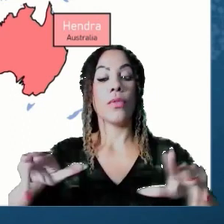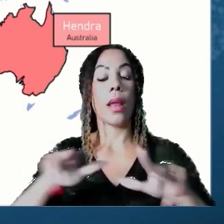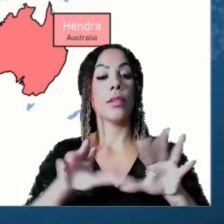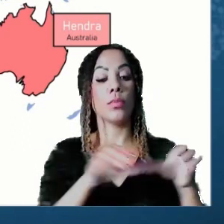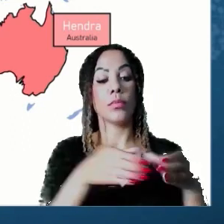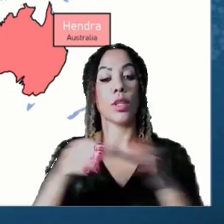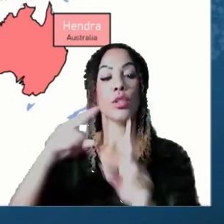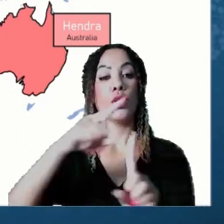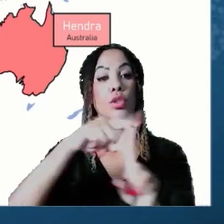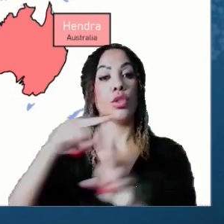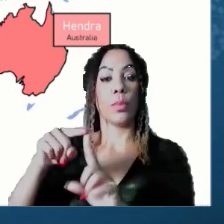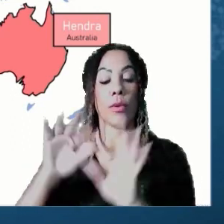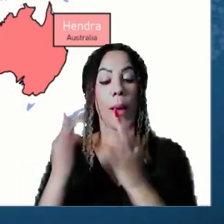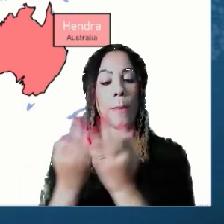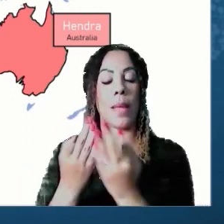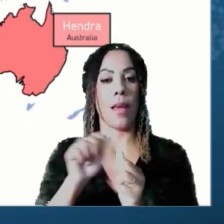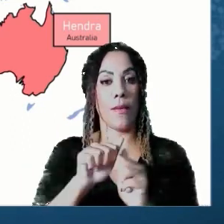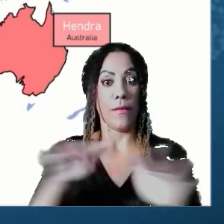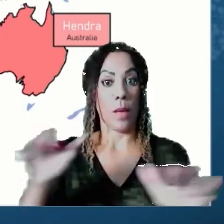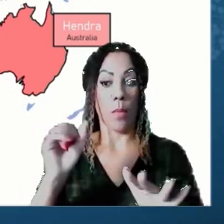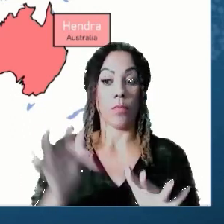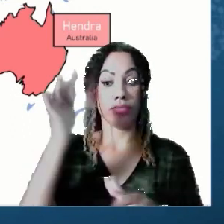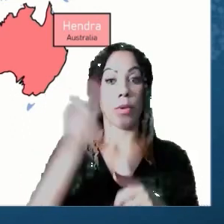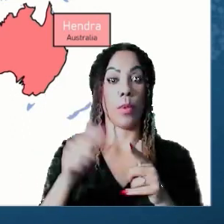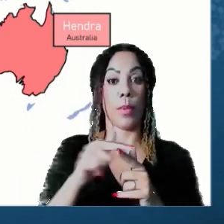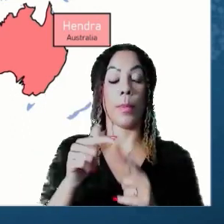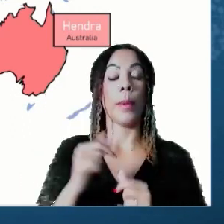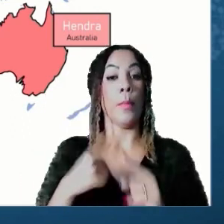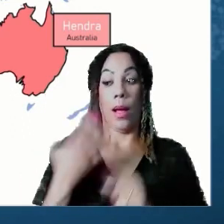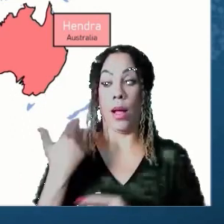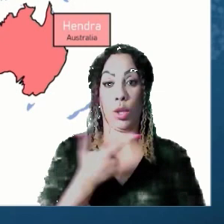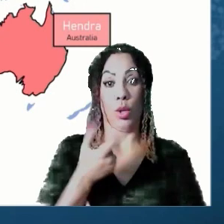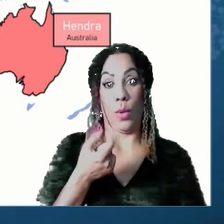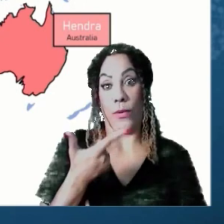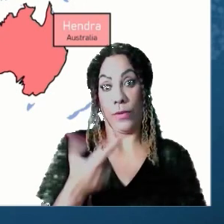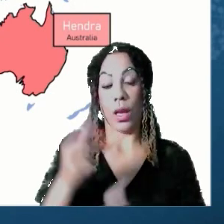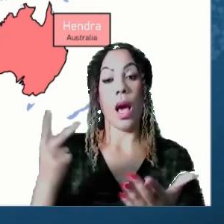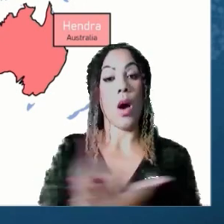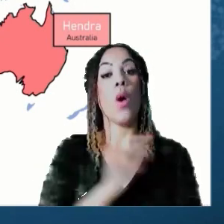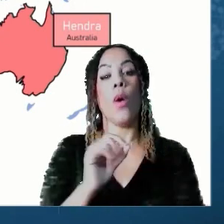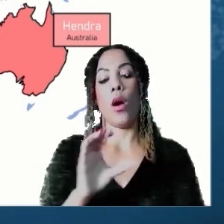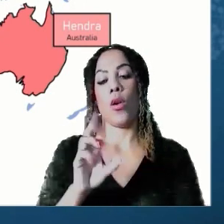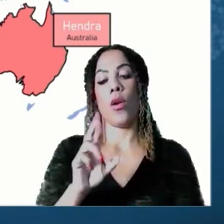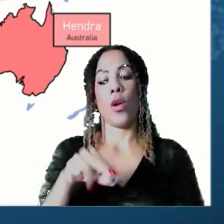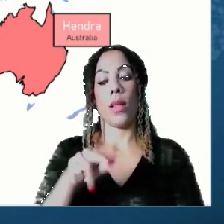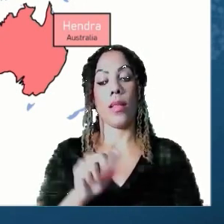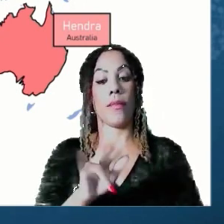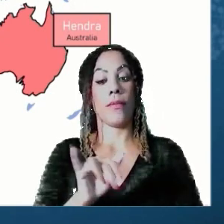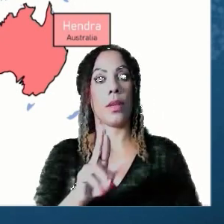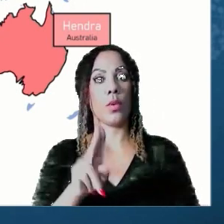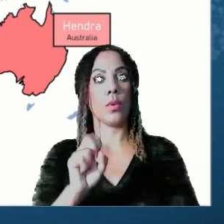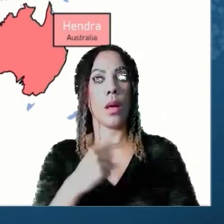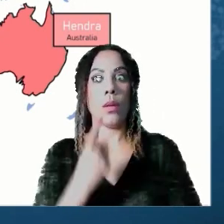podem levar a surtos. O problema em 2020 foi que a pandemia foi causada por um coronavírus e não sabíamos como fazer